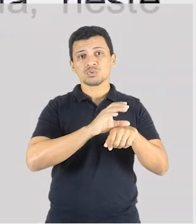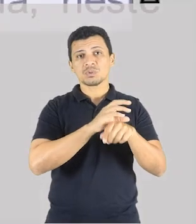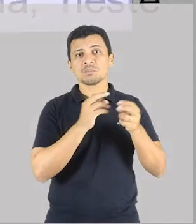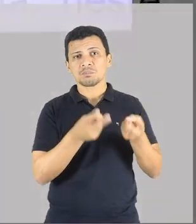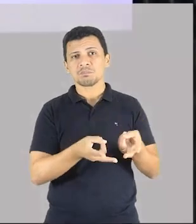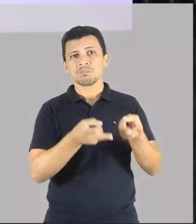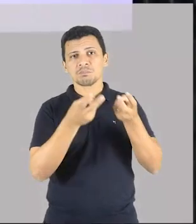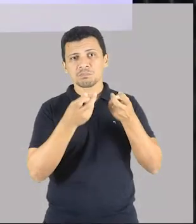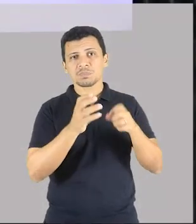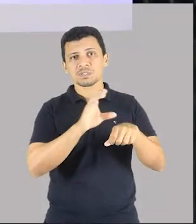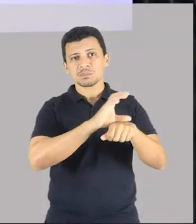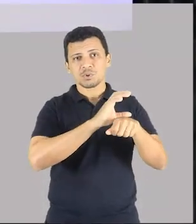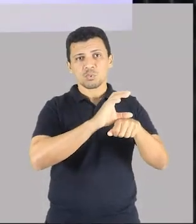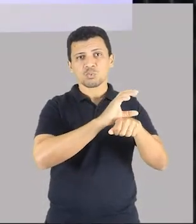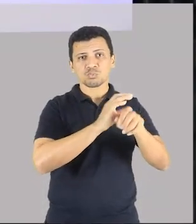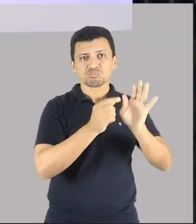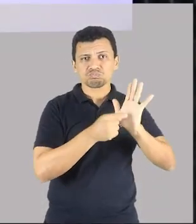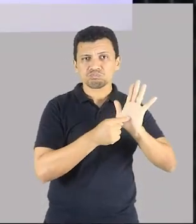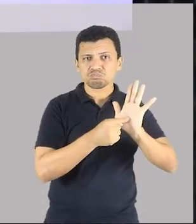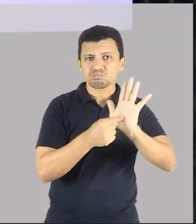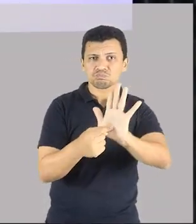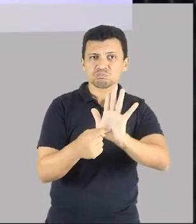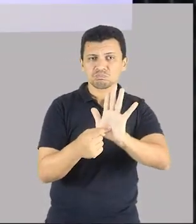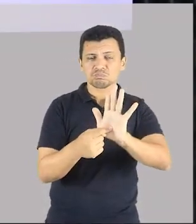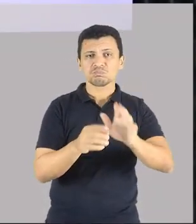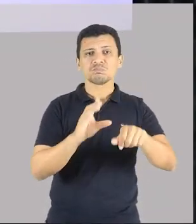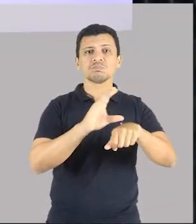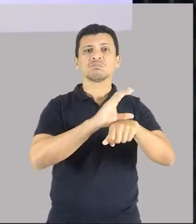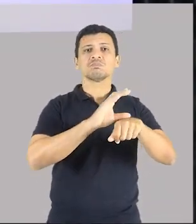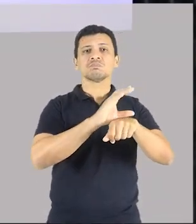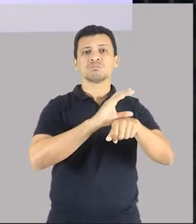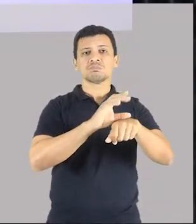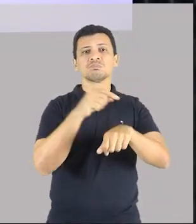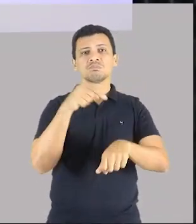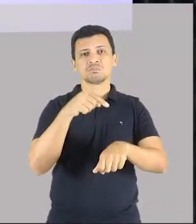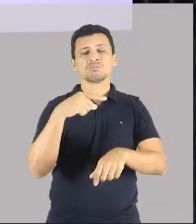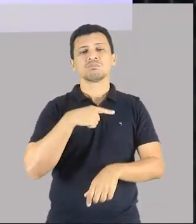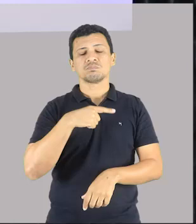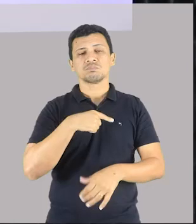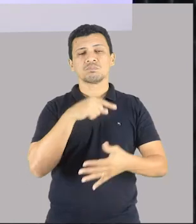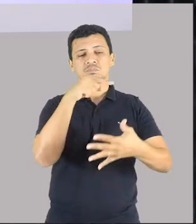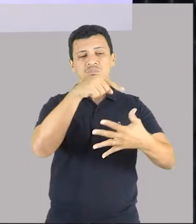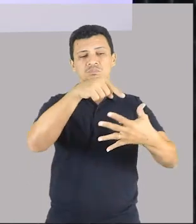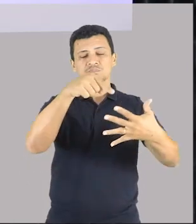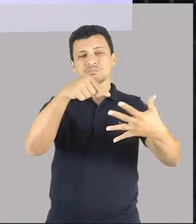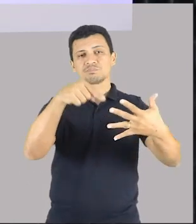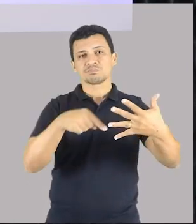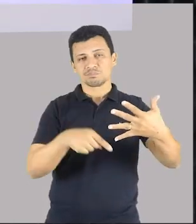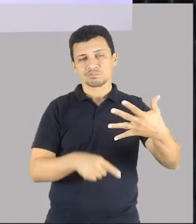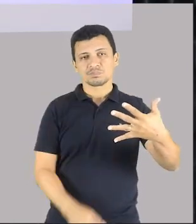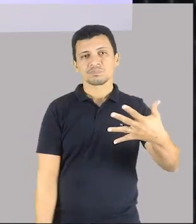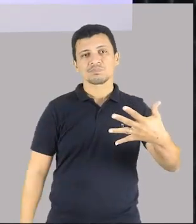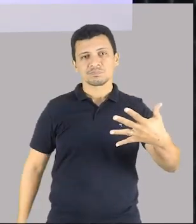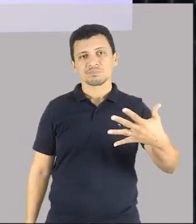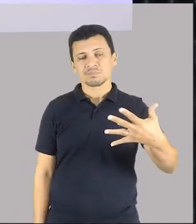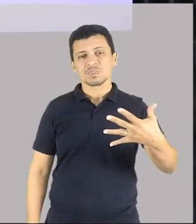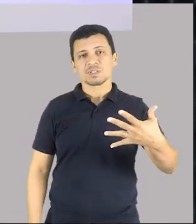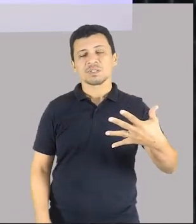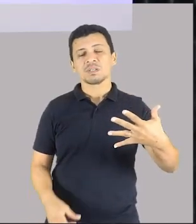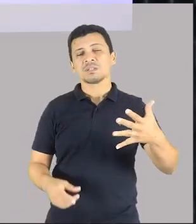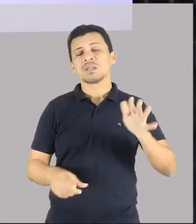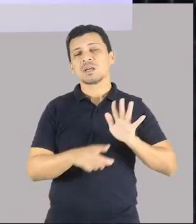ou seja, estão lá de forma explícita, de forma direta e clara na Constituição Federal, especificamente no